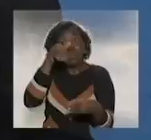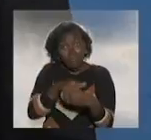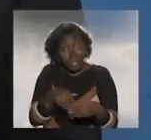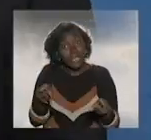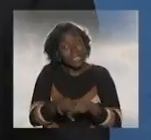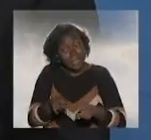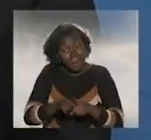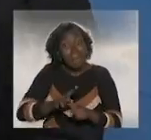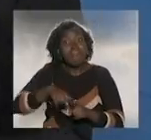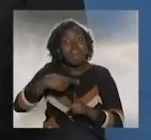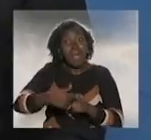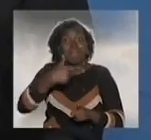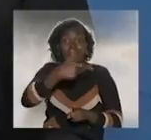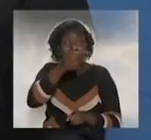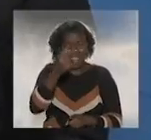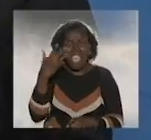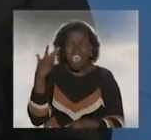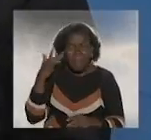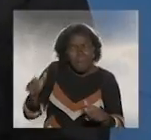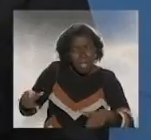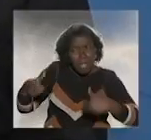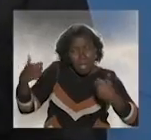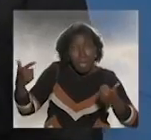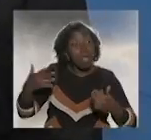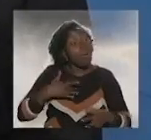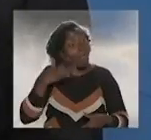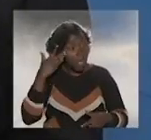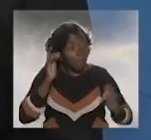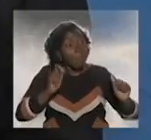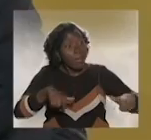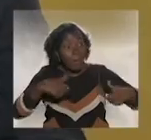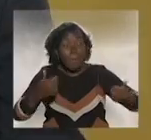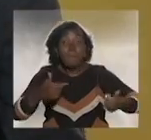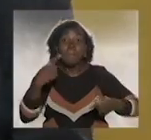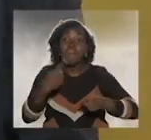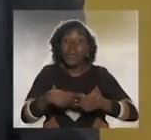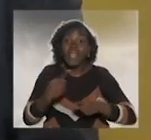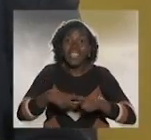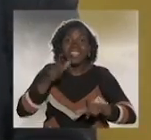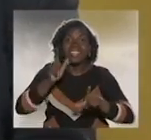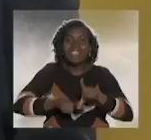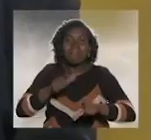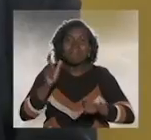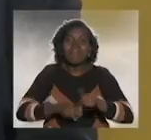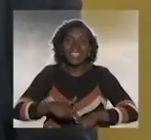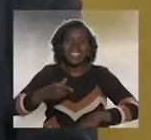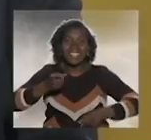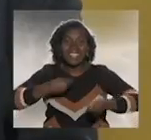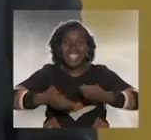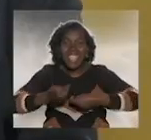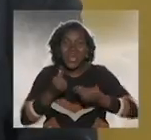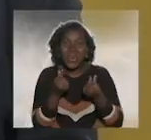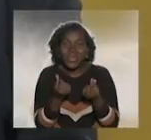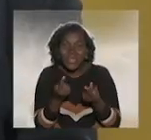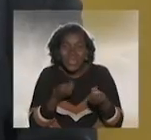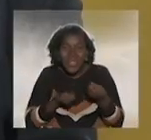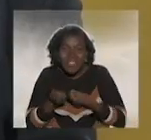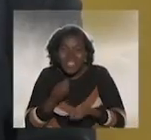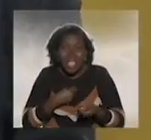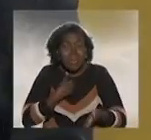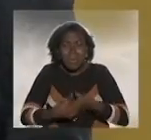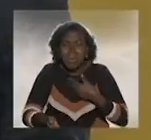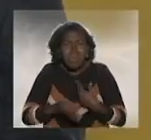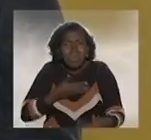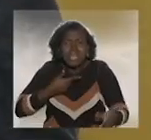27 federações. O senhor acha que melhorou realmente, conforme disse o Luiz? Não, acho que melhora, porque assim, a dependência econômica, o poder